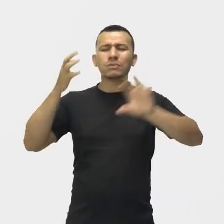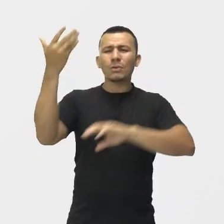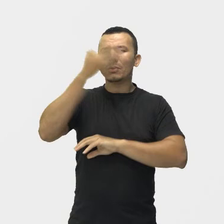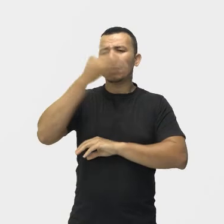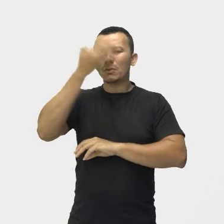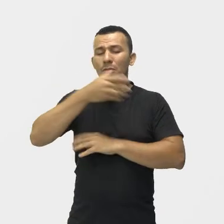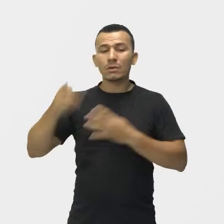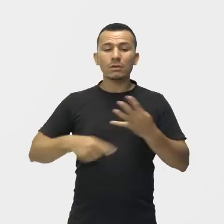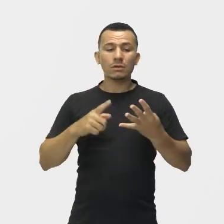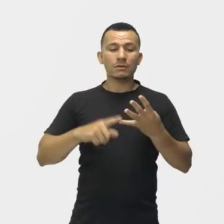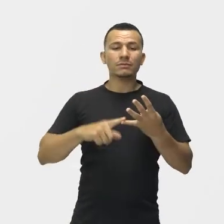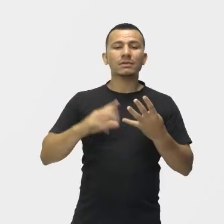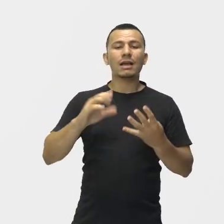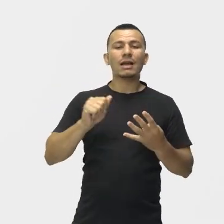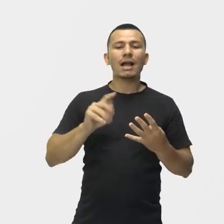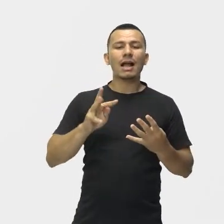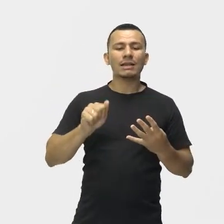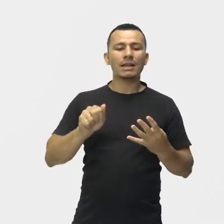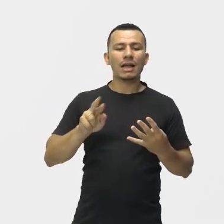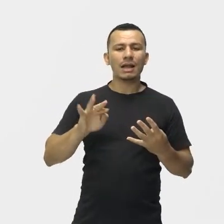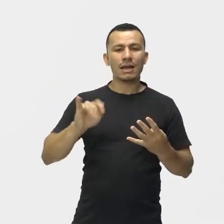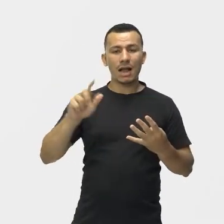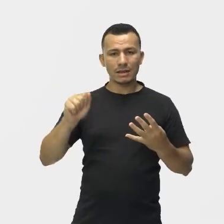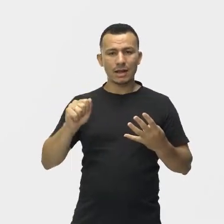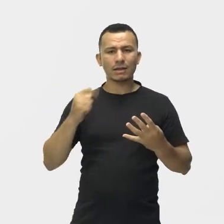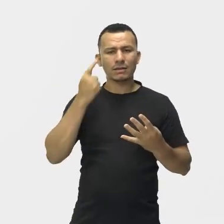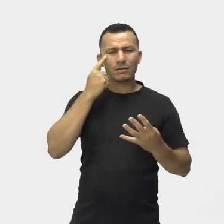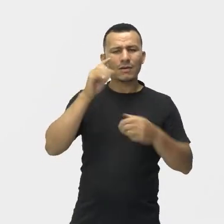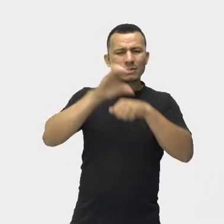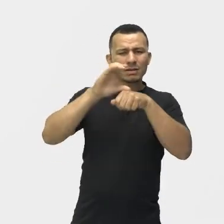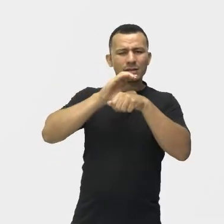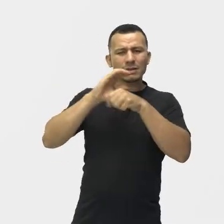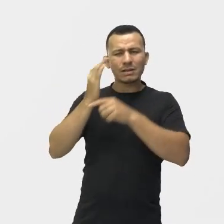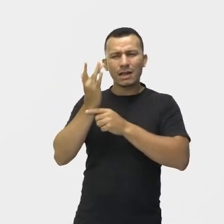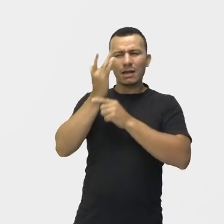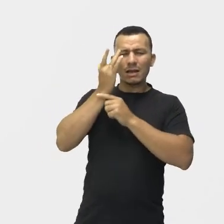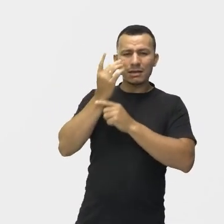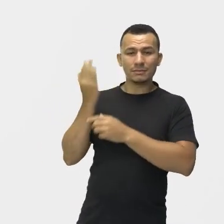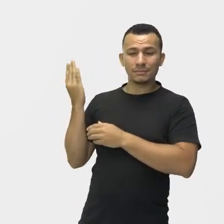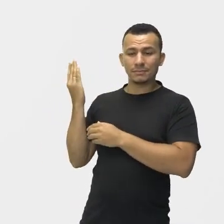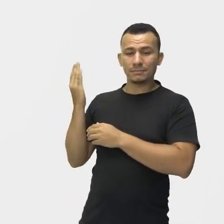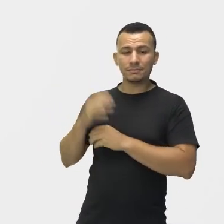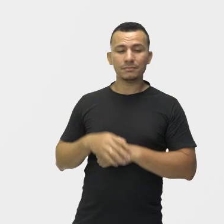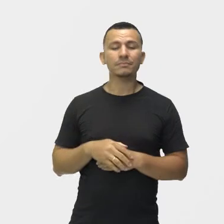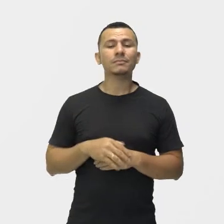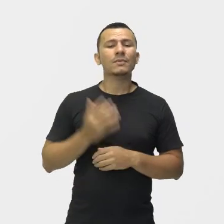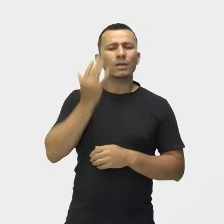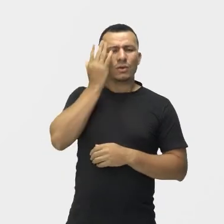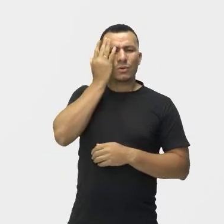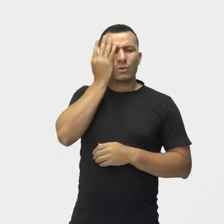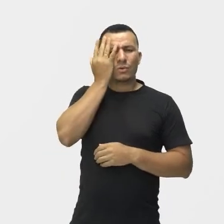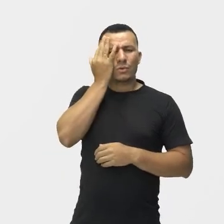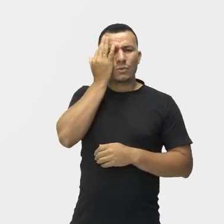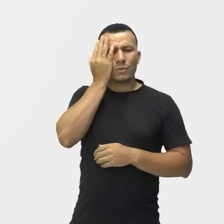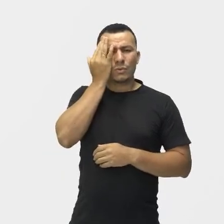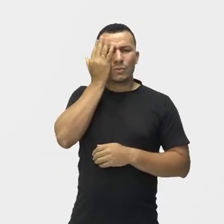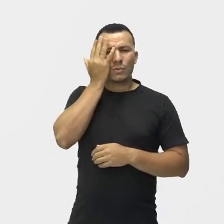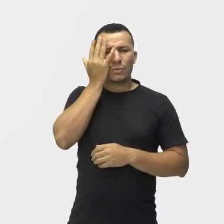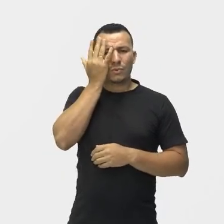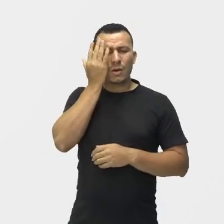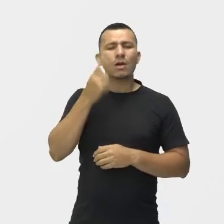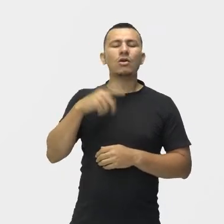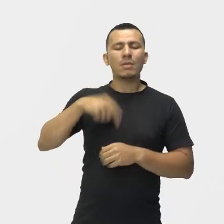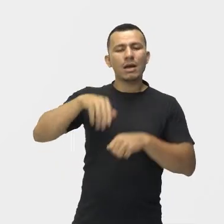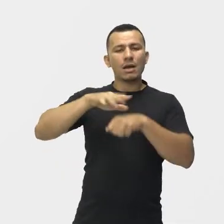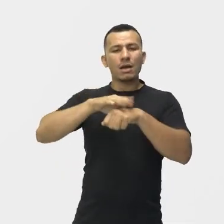catarata, que é a visão turva, e existe cirurgia para catarata. O glaucoma, que é o aumento da pressão intraocular, que